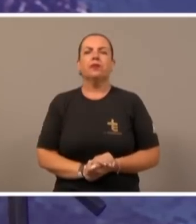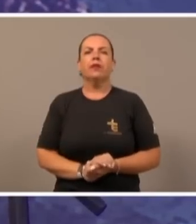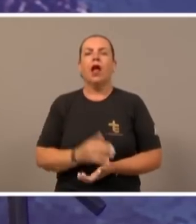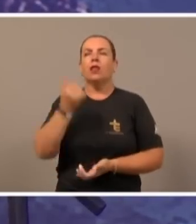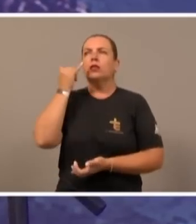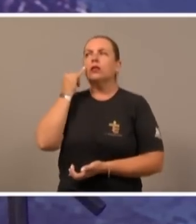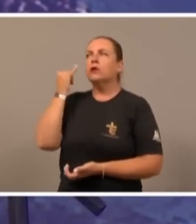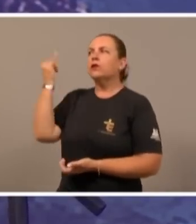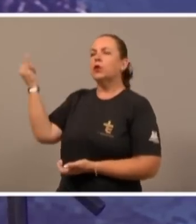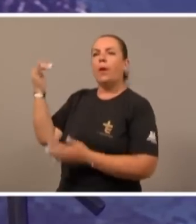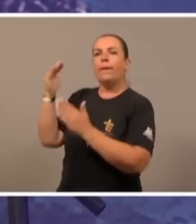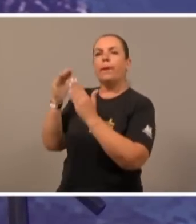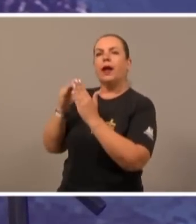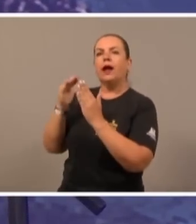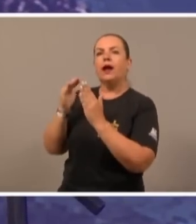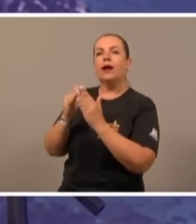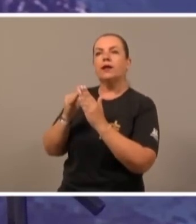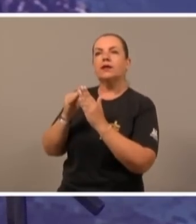telefonou para casa da irmã